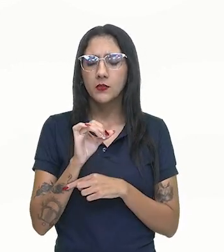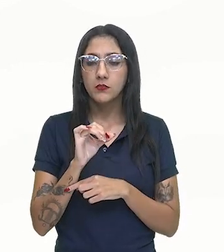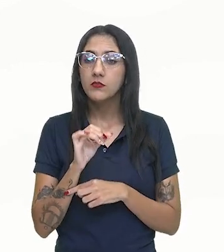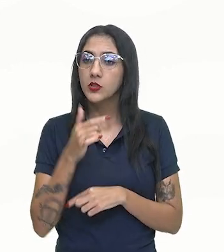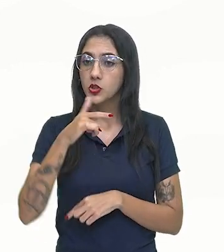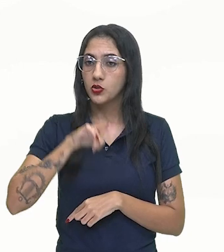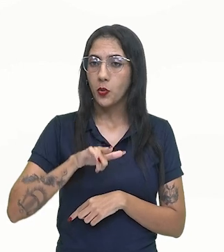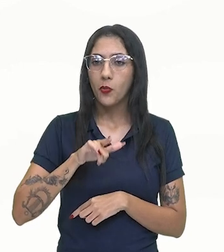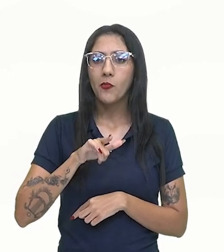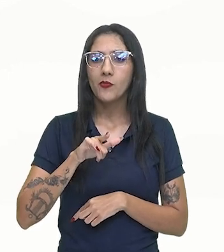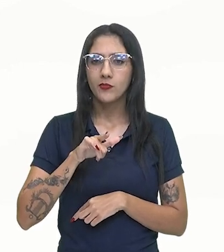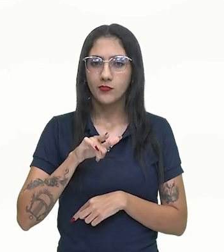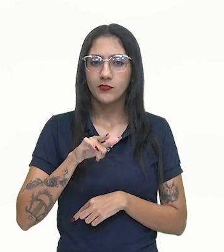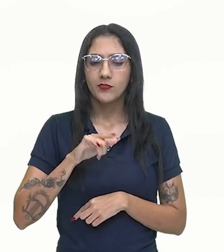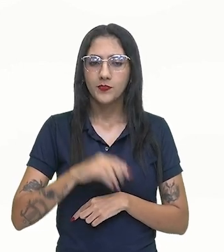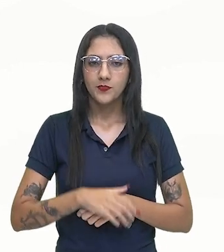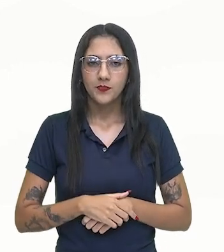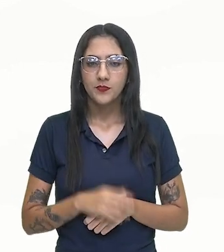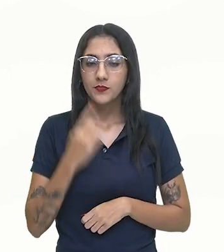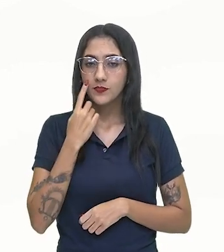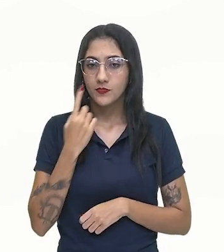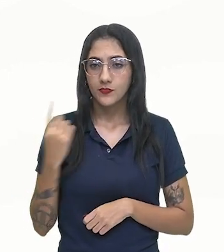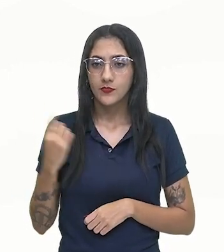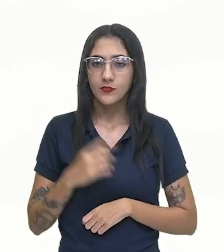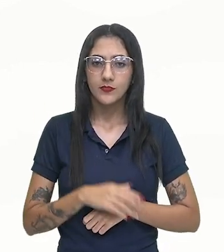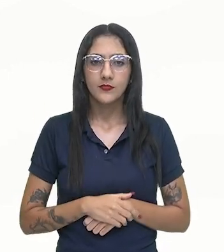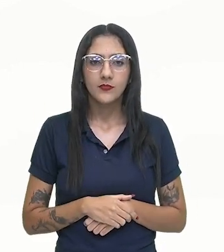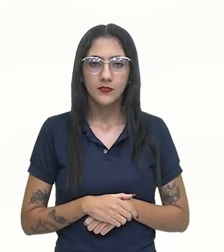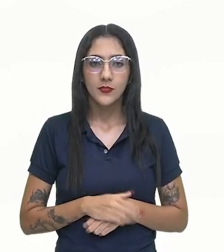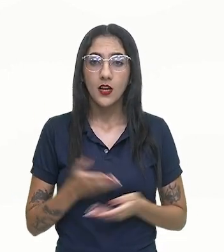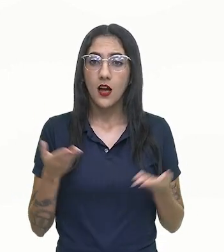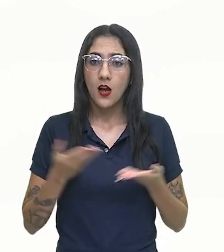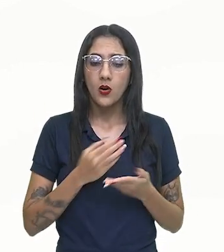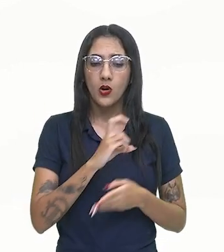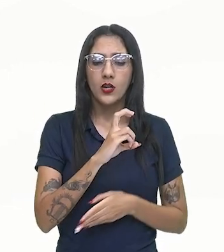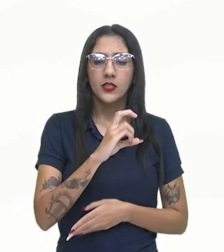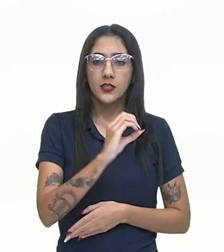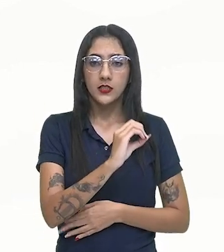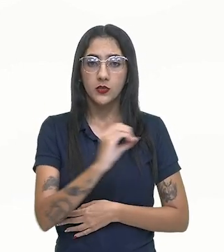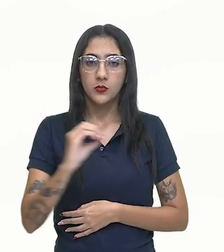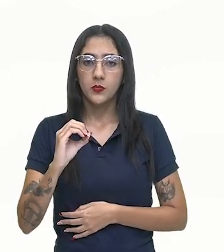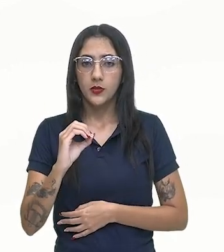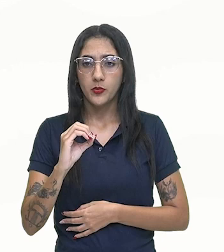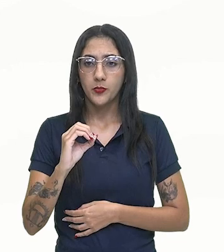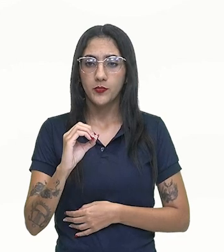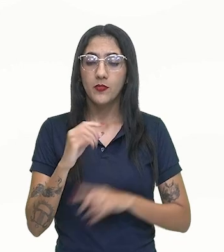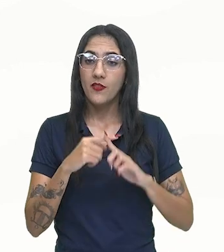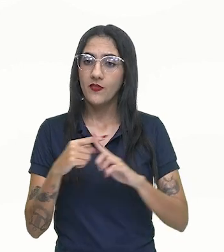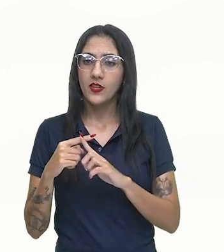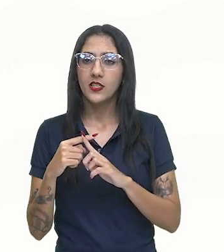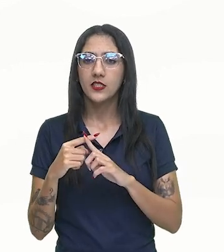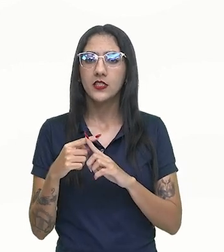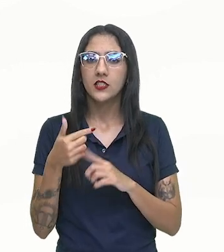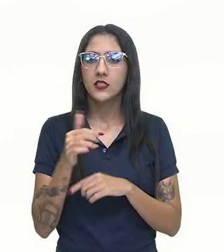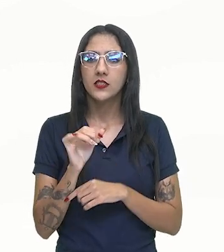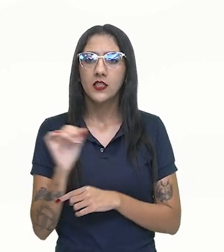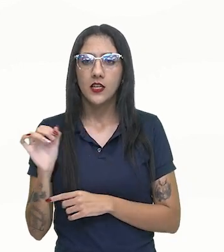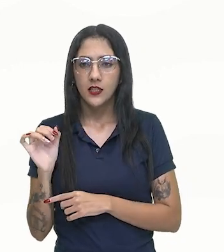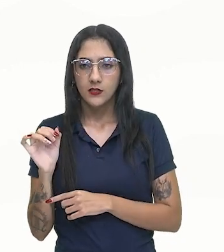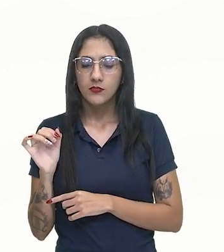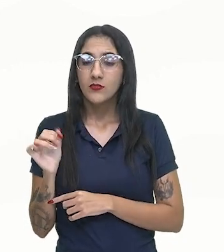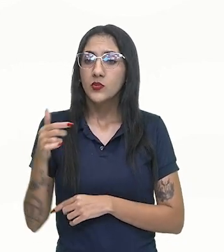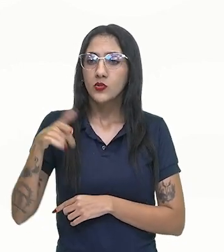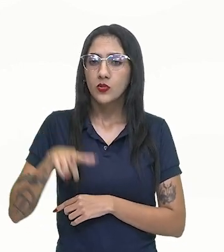a vírgula 2 casas para a direita, vamos ter 5.000. E quando a gente multiplicar mais uma vez